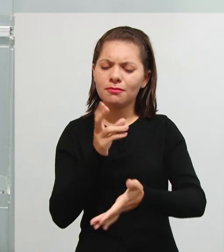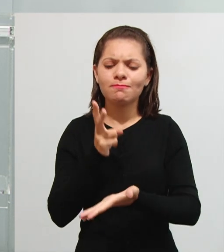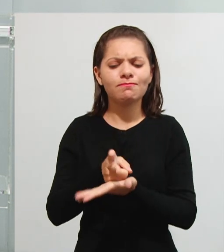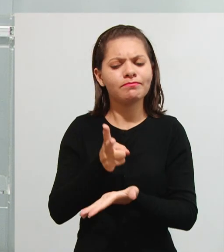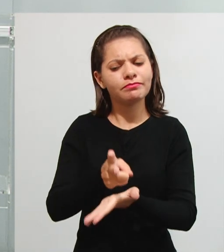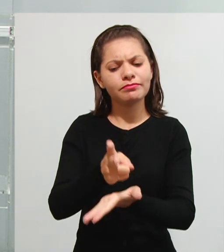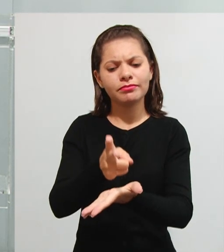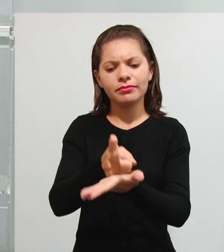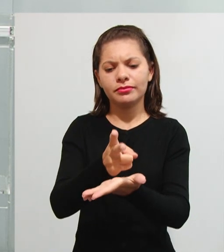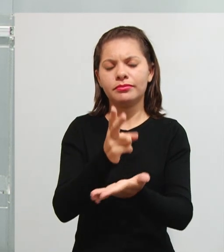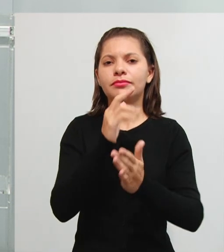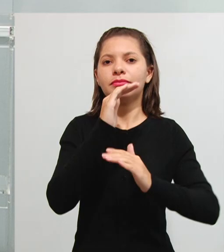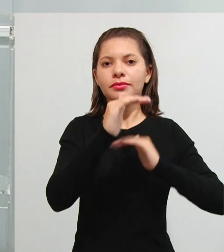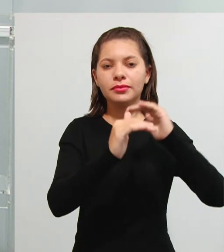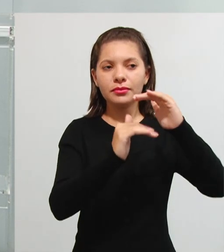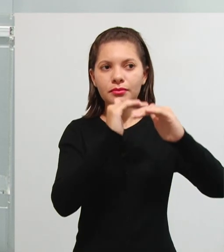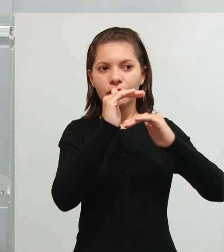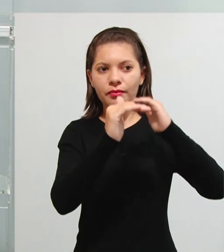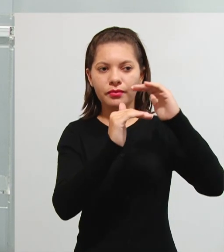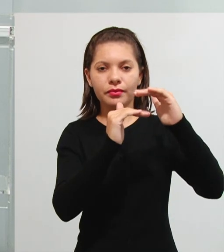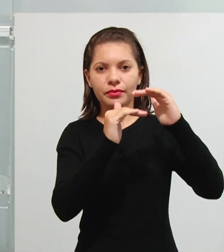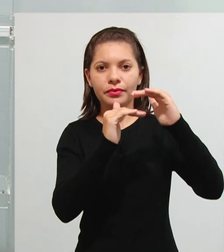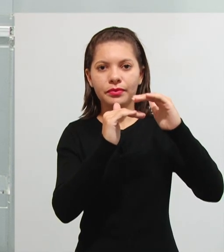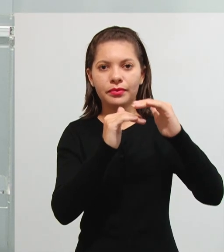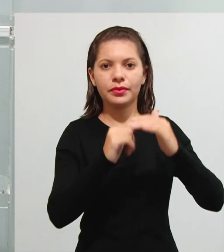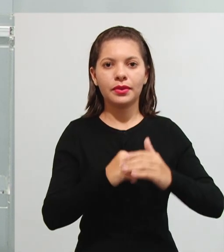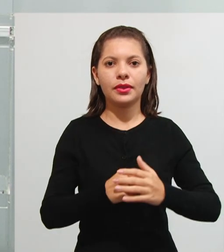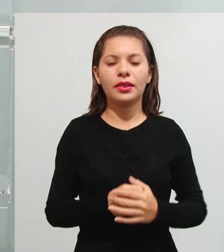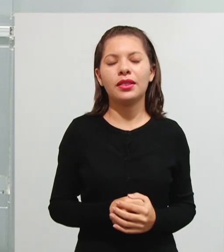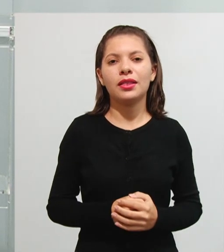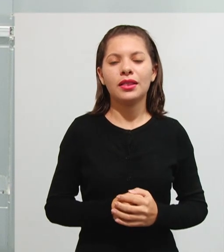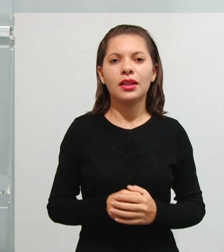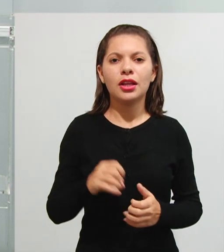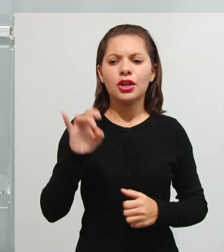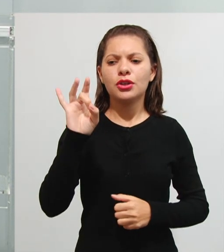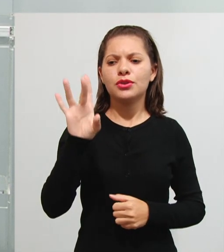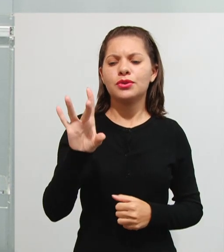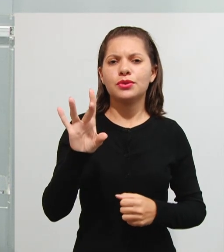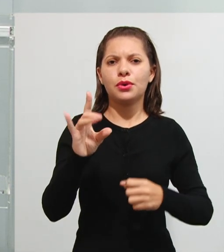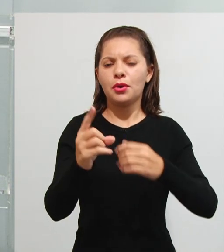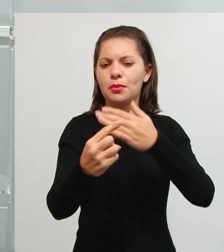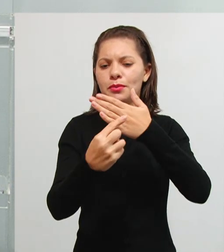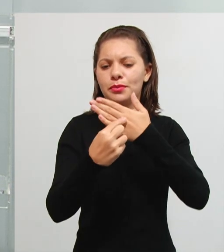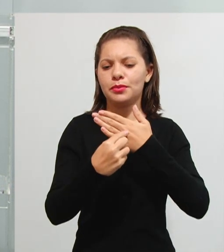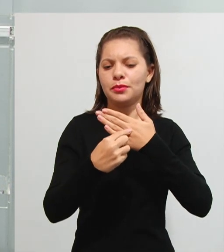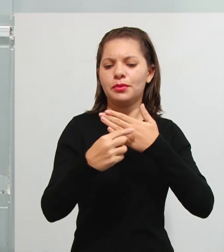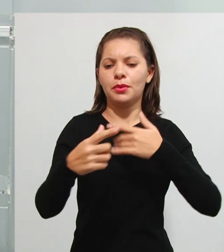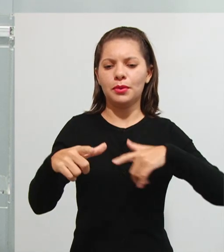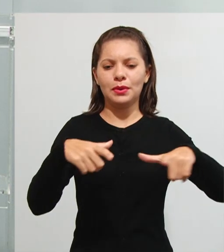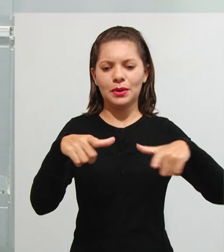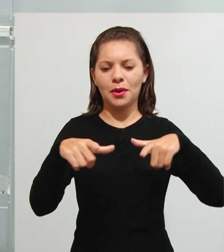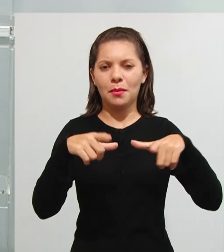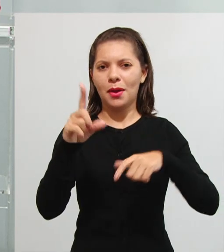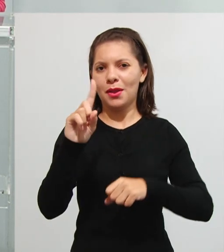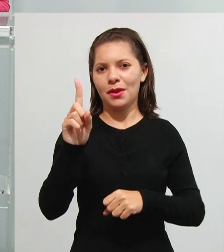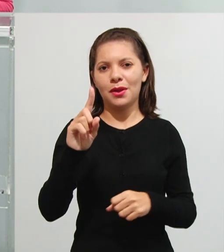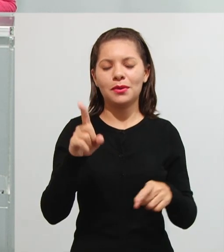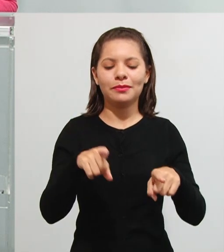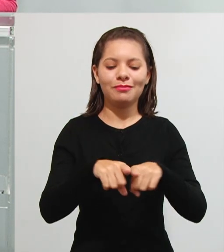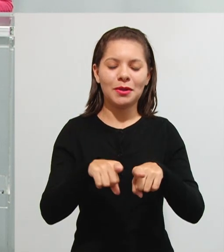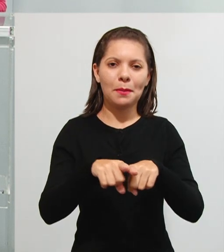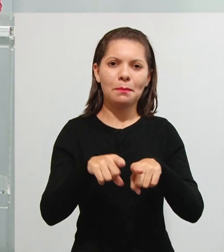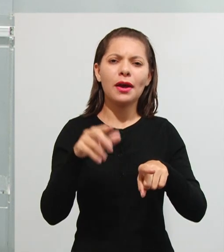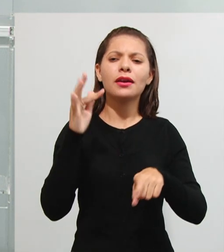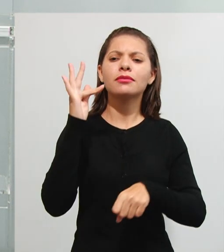se desenvolvendo não apenas para as funções que ele faz agora mas também já